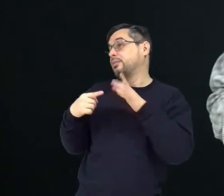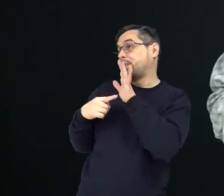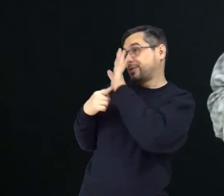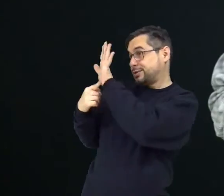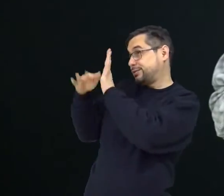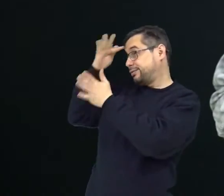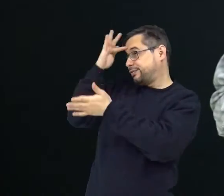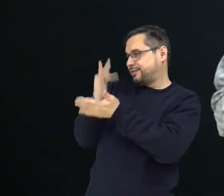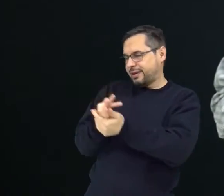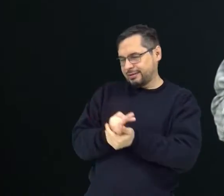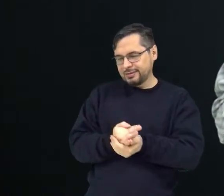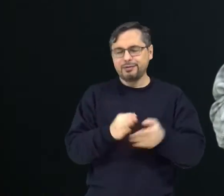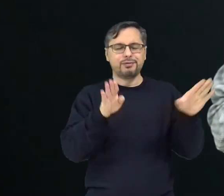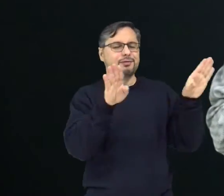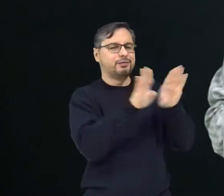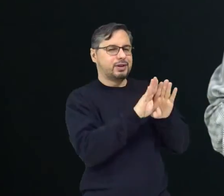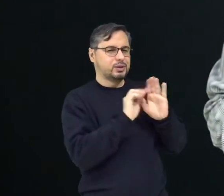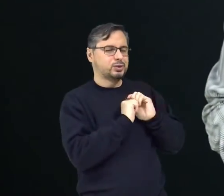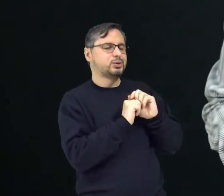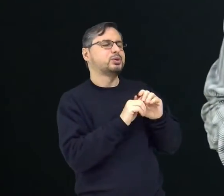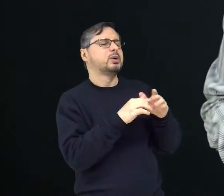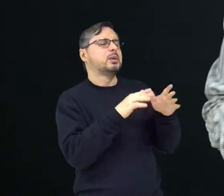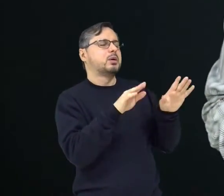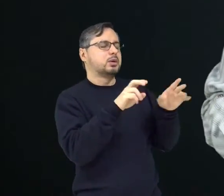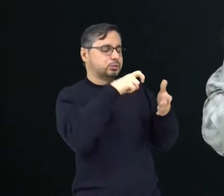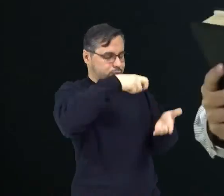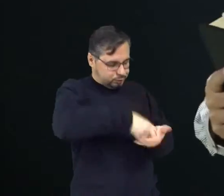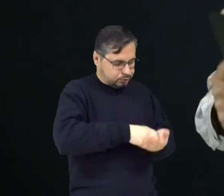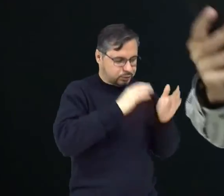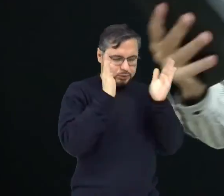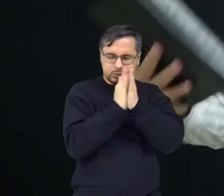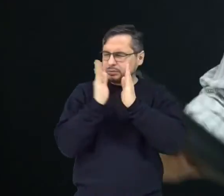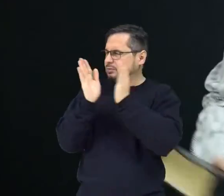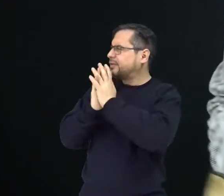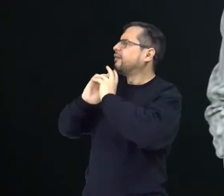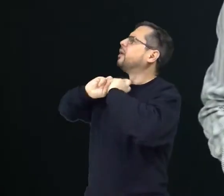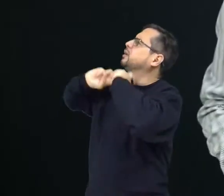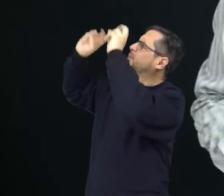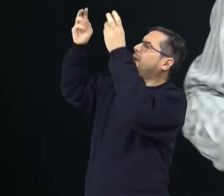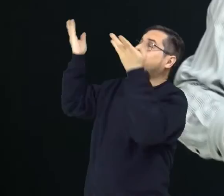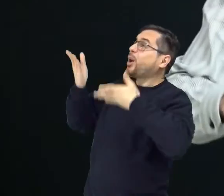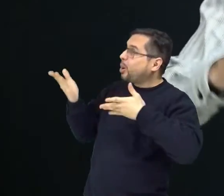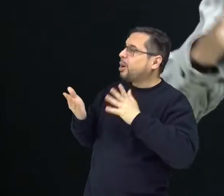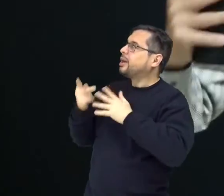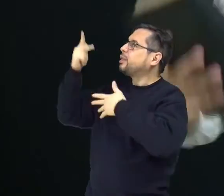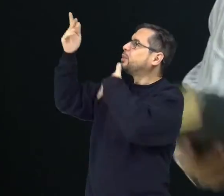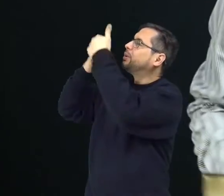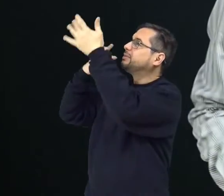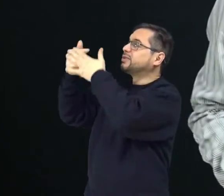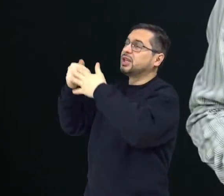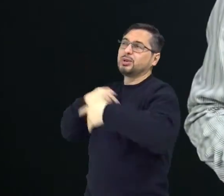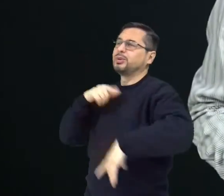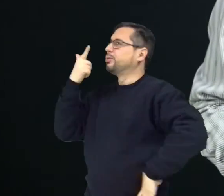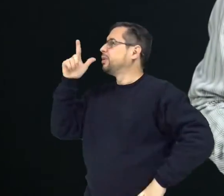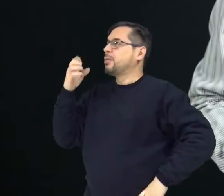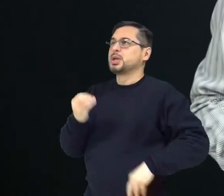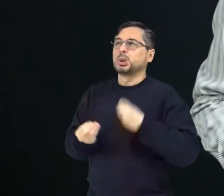fecho a porta do meu quarto, eu dobro os meus joelhos e digo: Senhor, agora estou nas tuas mãos, porque já não tenho mais